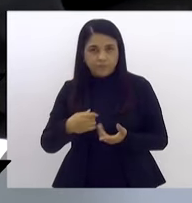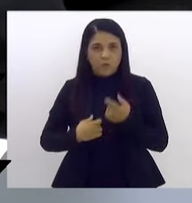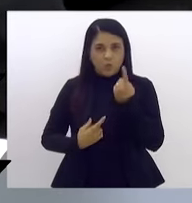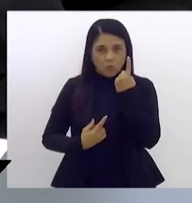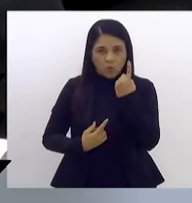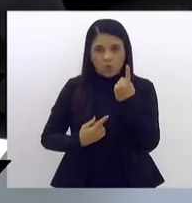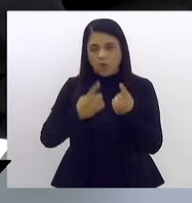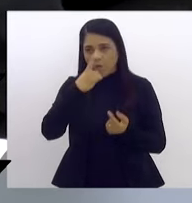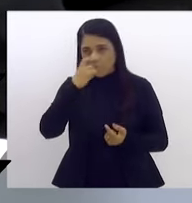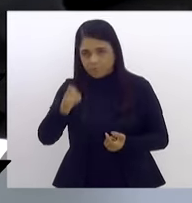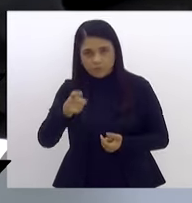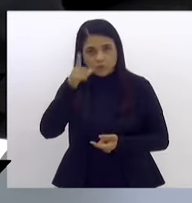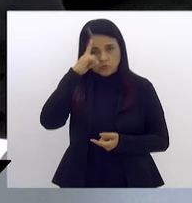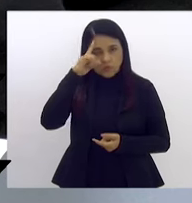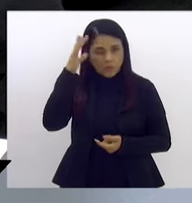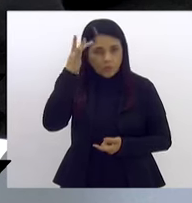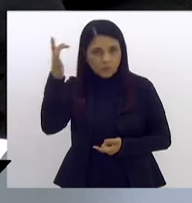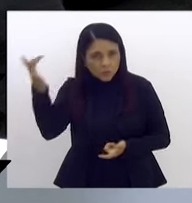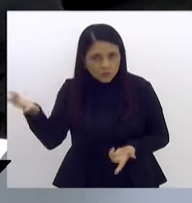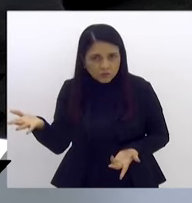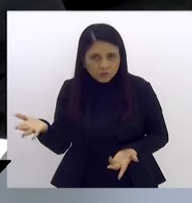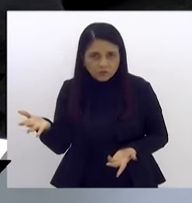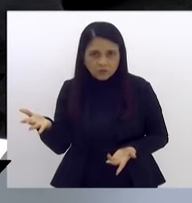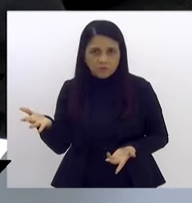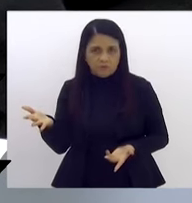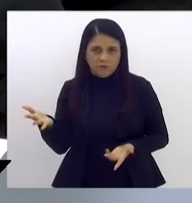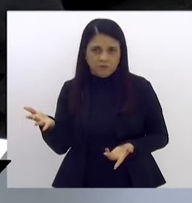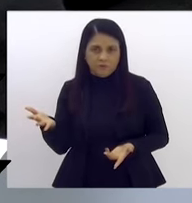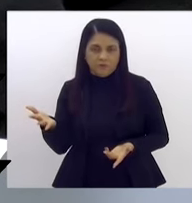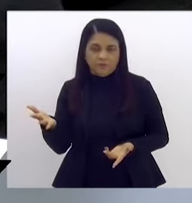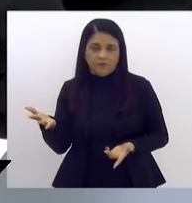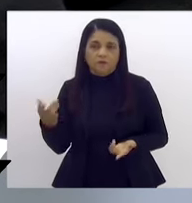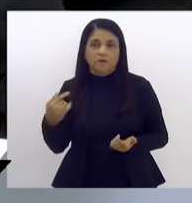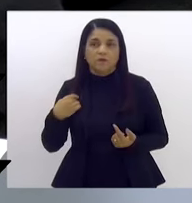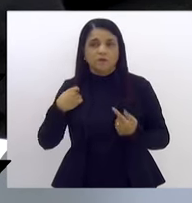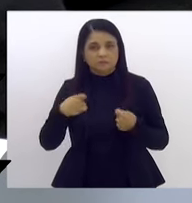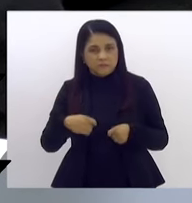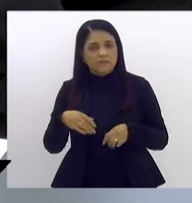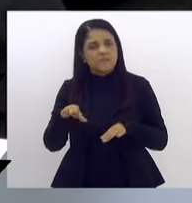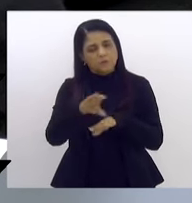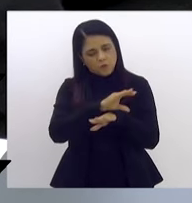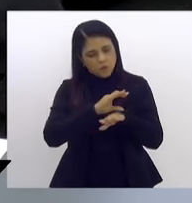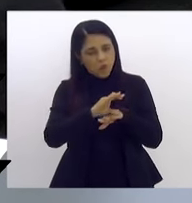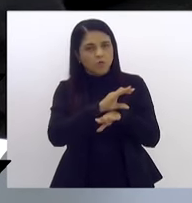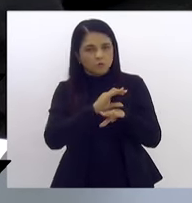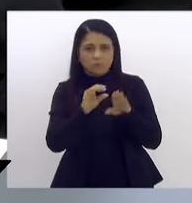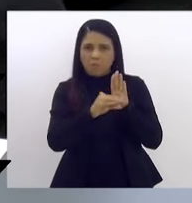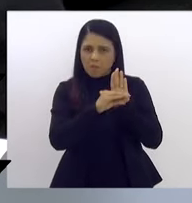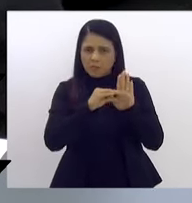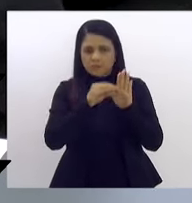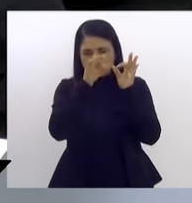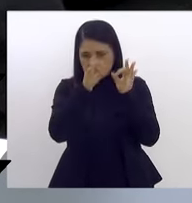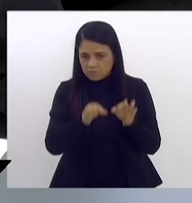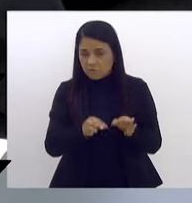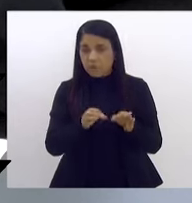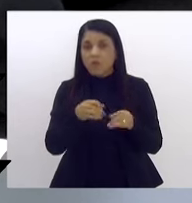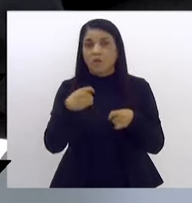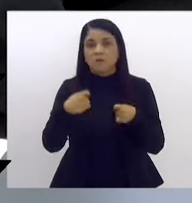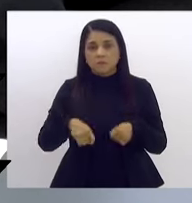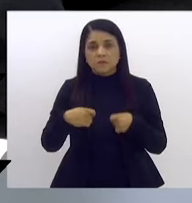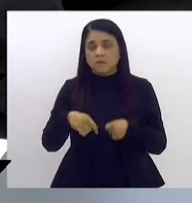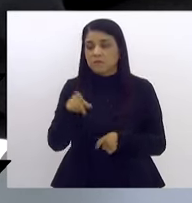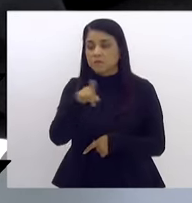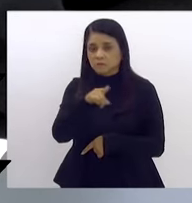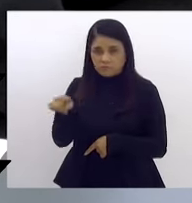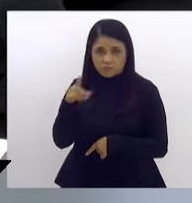então eu só queria apontar que e do ponto de vista da constitucionalidade eu acho que a gente não tem dúvida de que o parecer é correto mas eu acho que os deputados